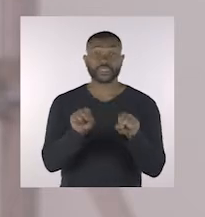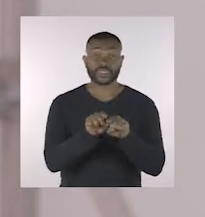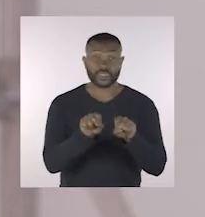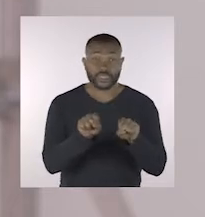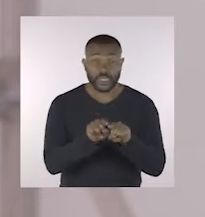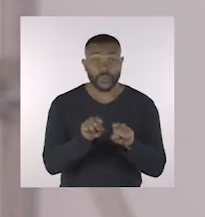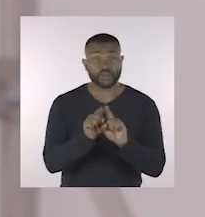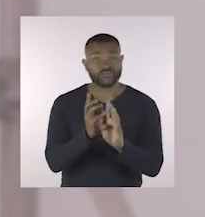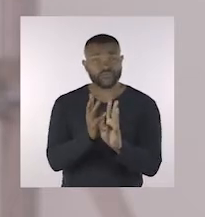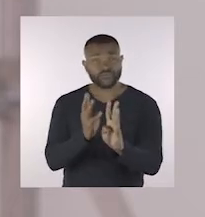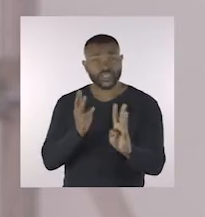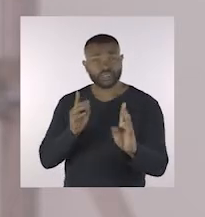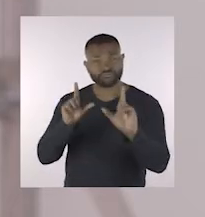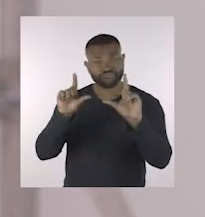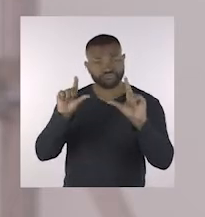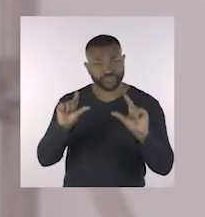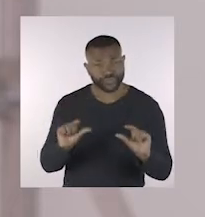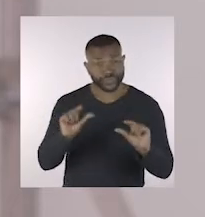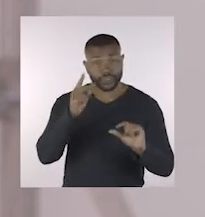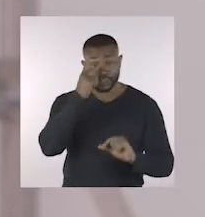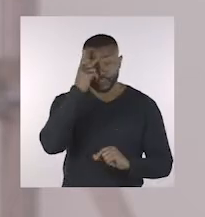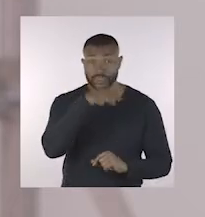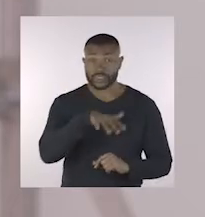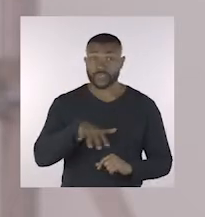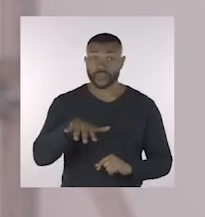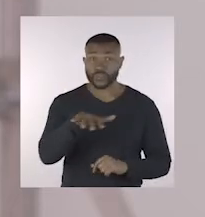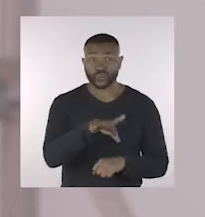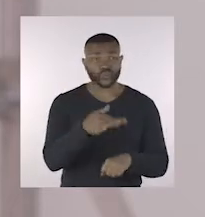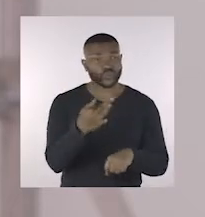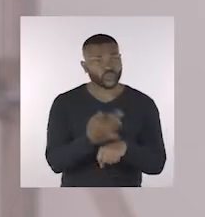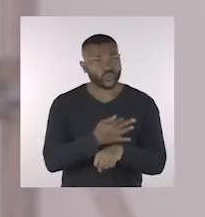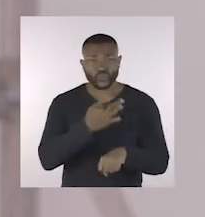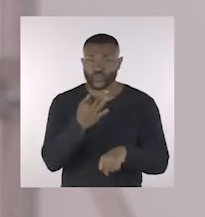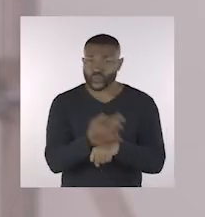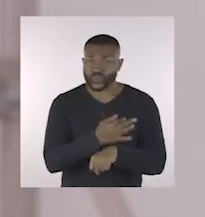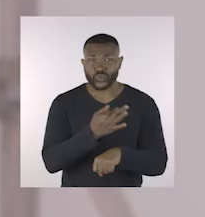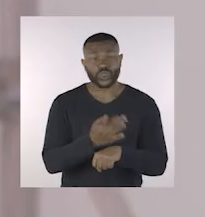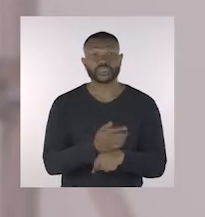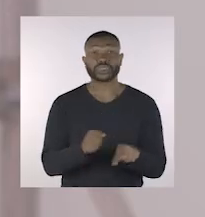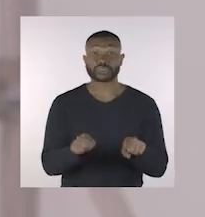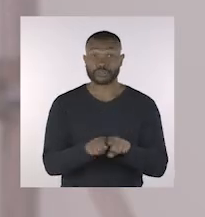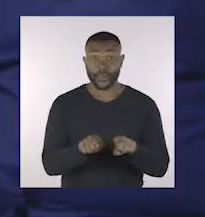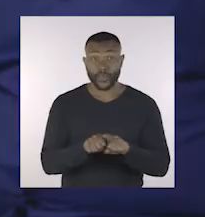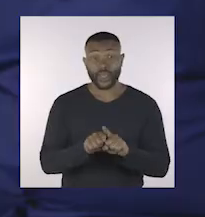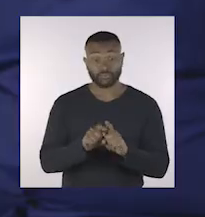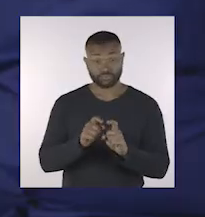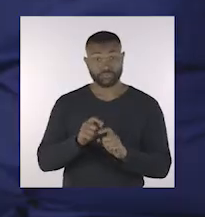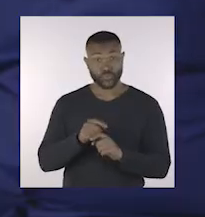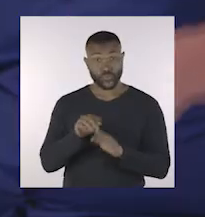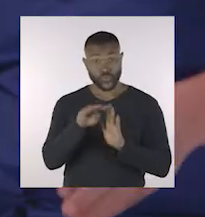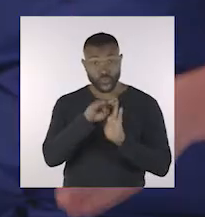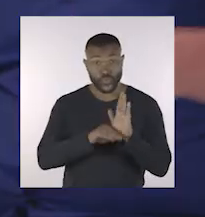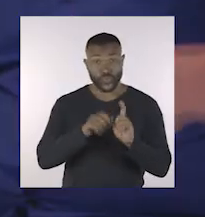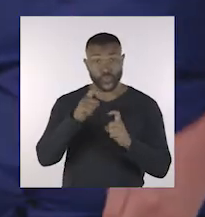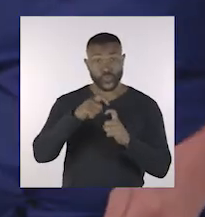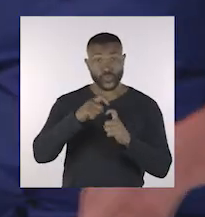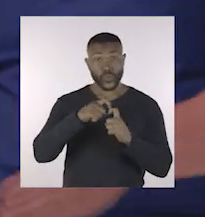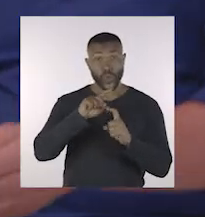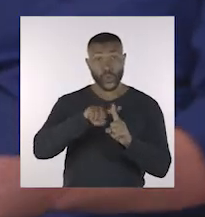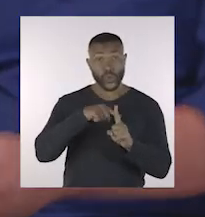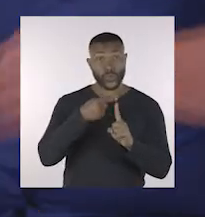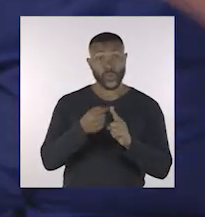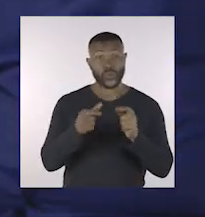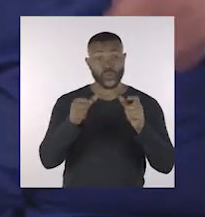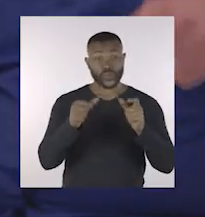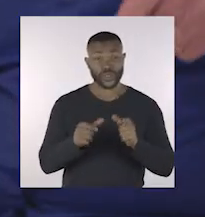movimento reduzir essas filas que as pessoas são insuportáveis não é mais médicos Mais Médicos que